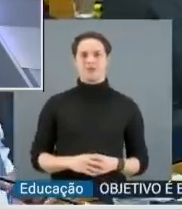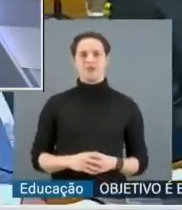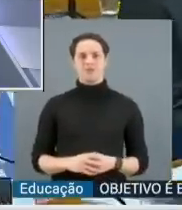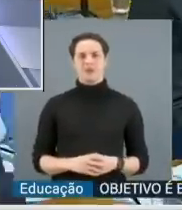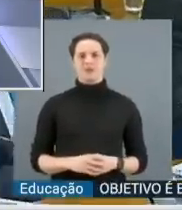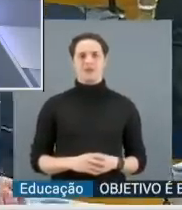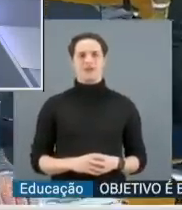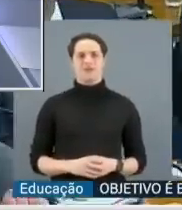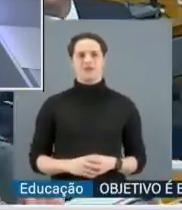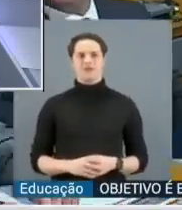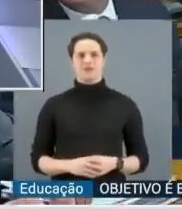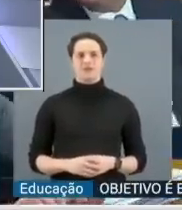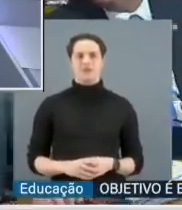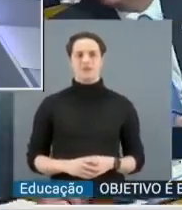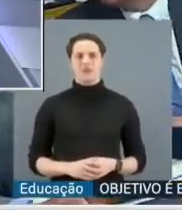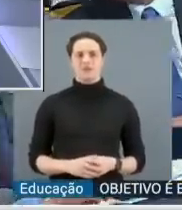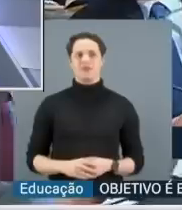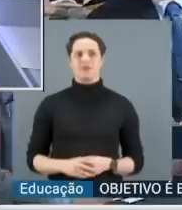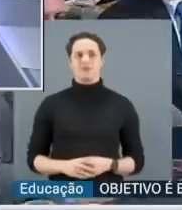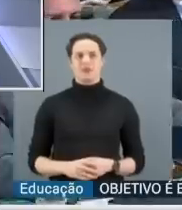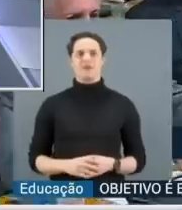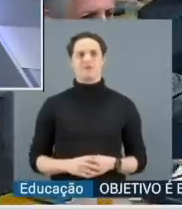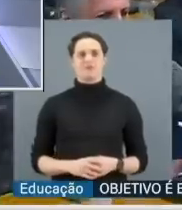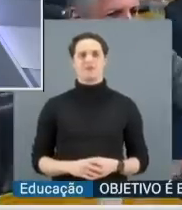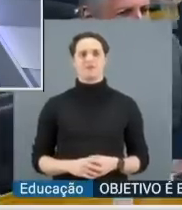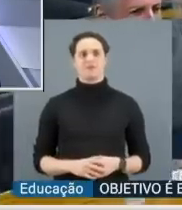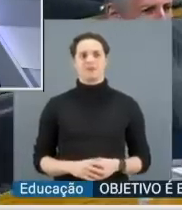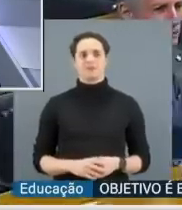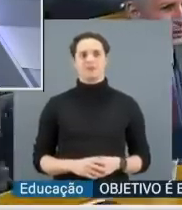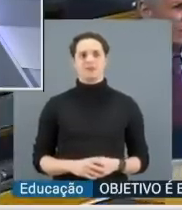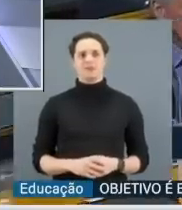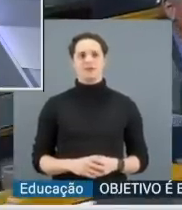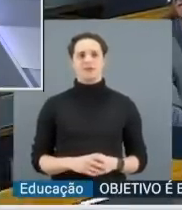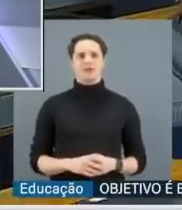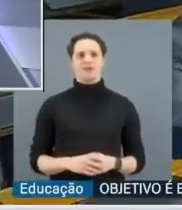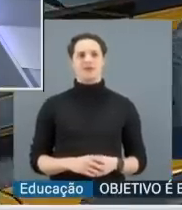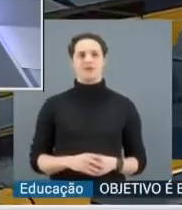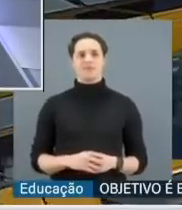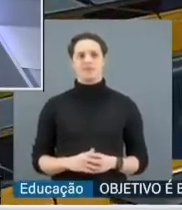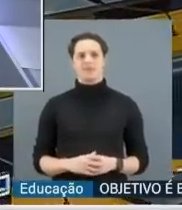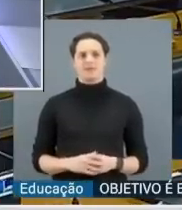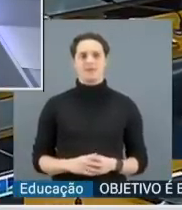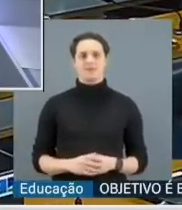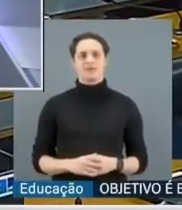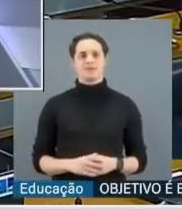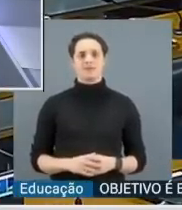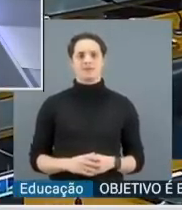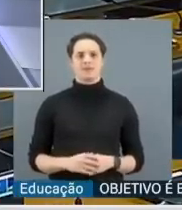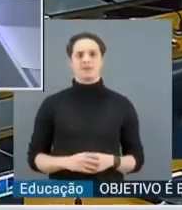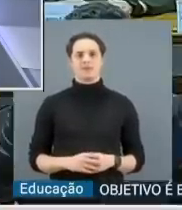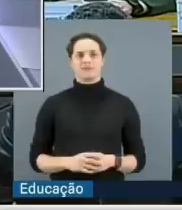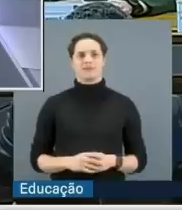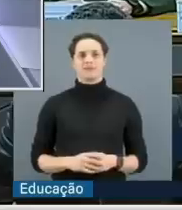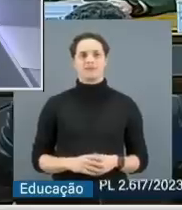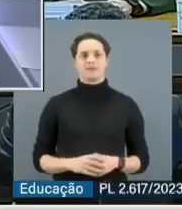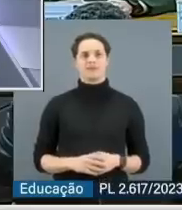Nós estamos vendo, neste momento, no Brasil, uma cena deplorável.